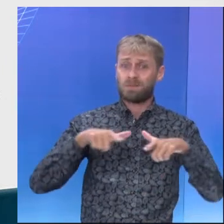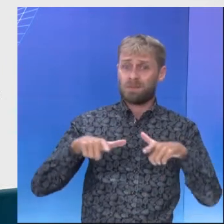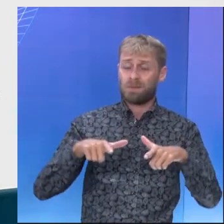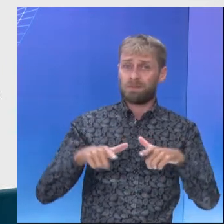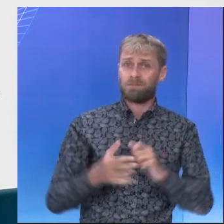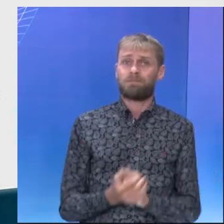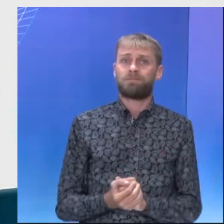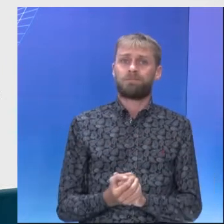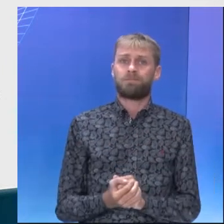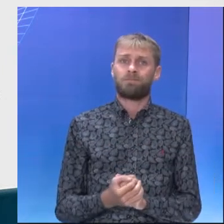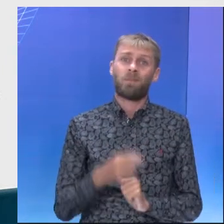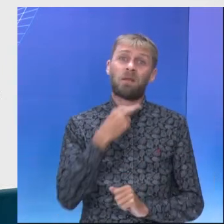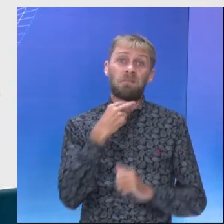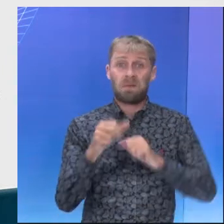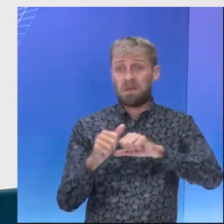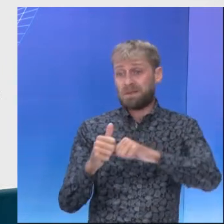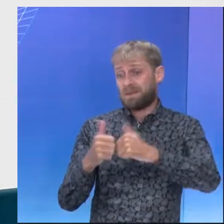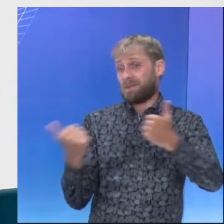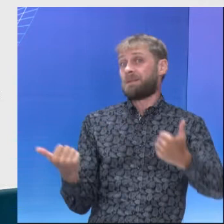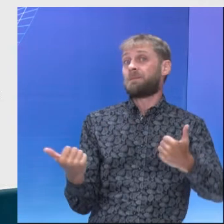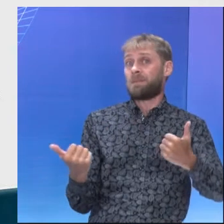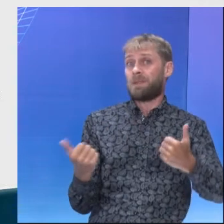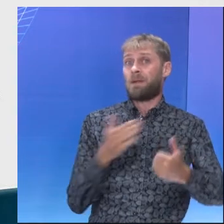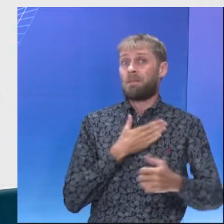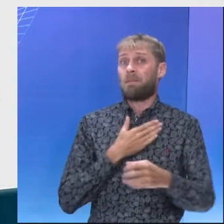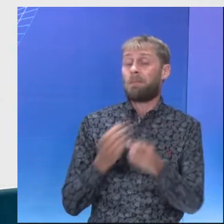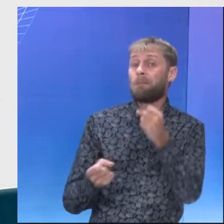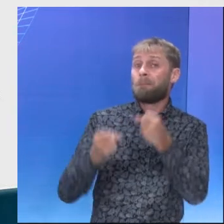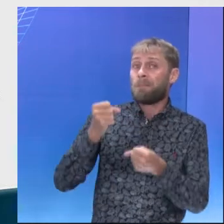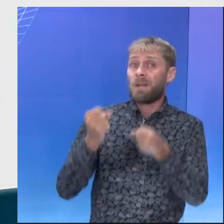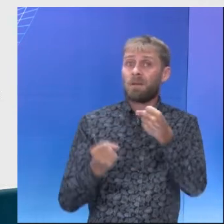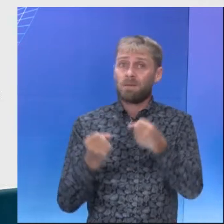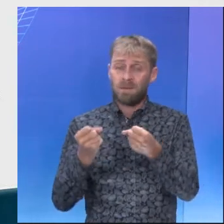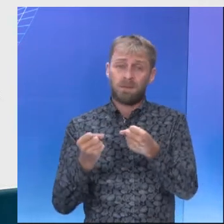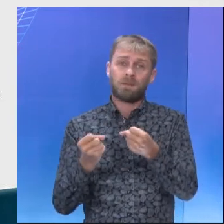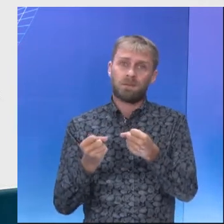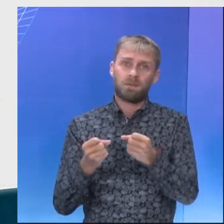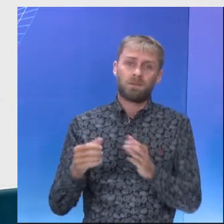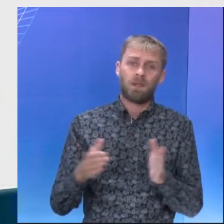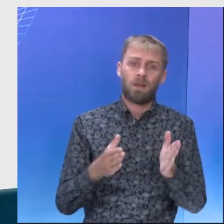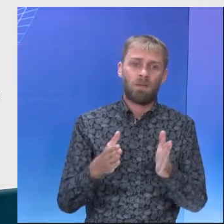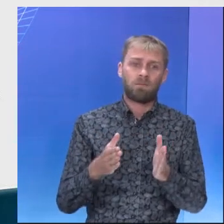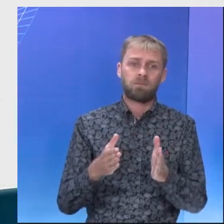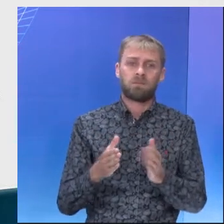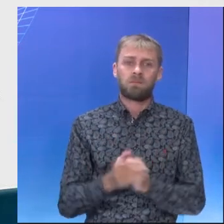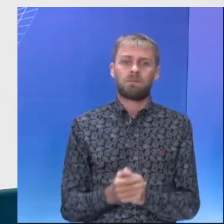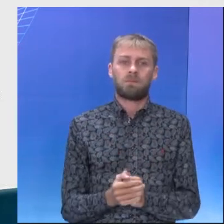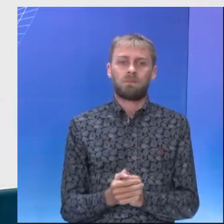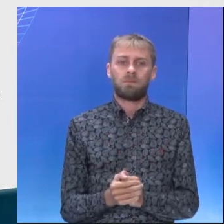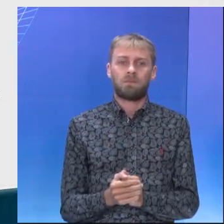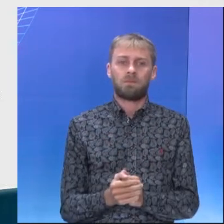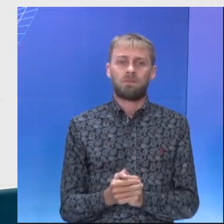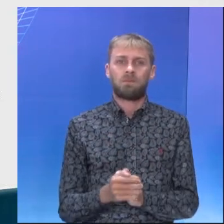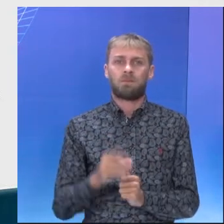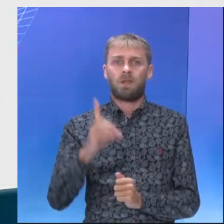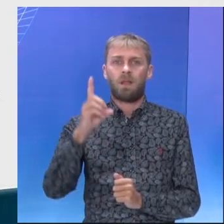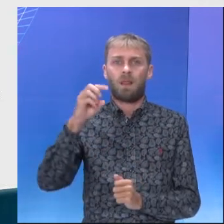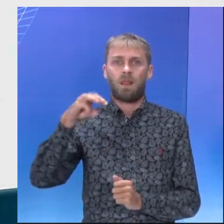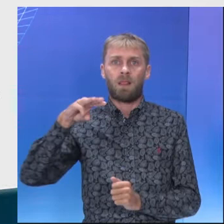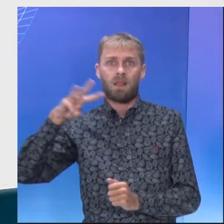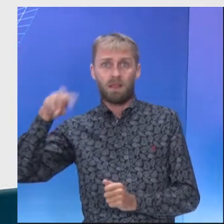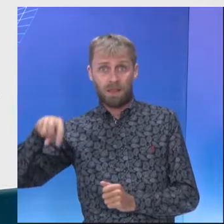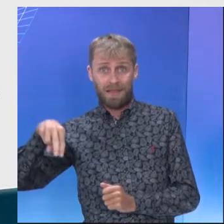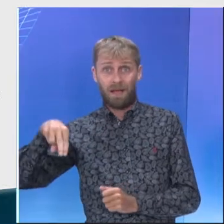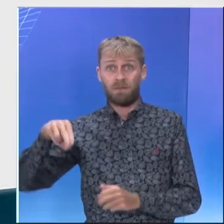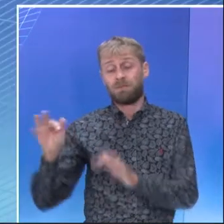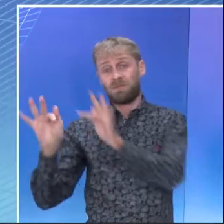separar. Eu não posso colocar my car broke on the way to work down. Tá? Não pode. Então, ele